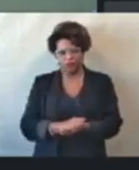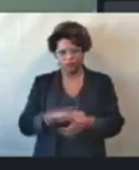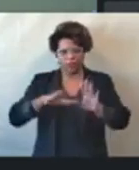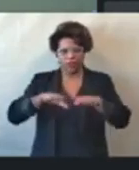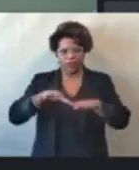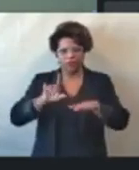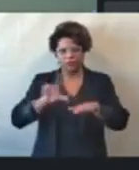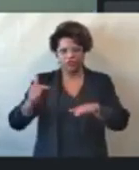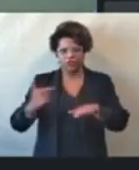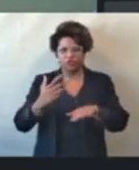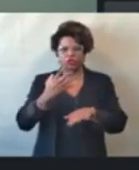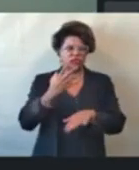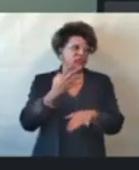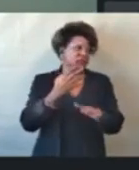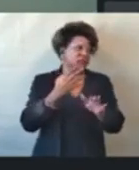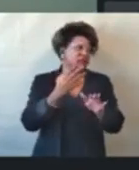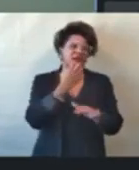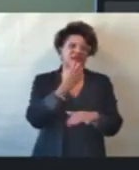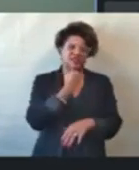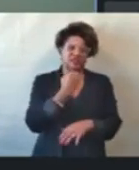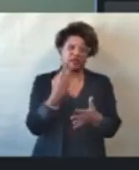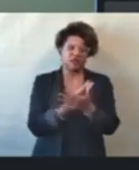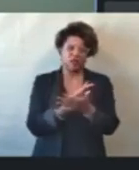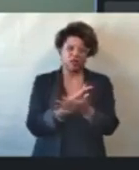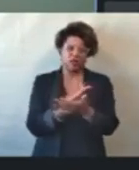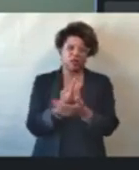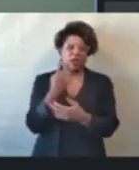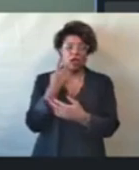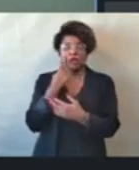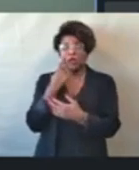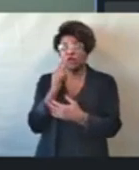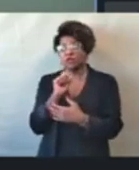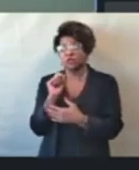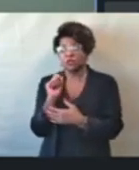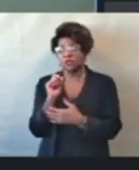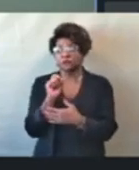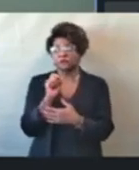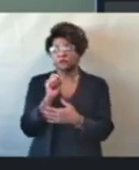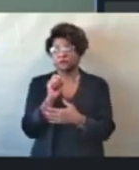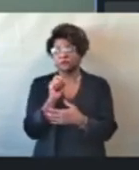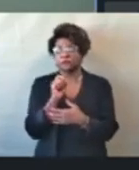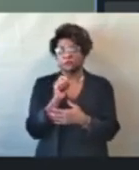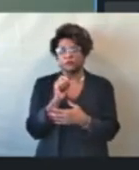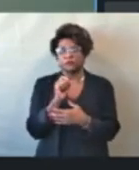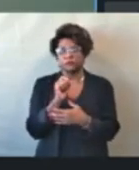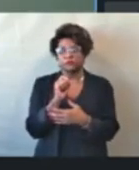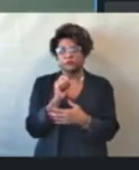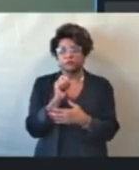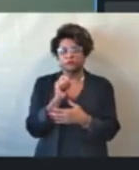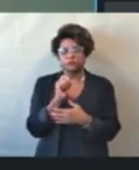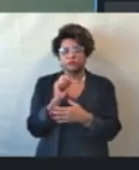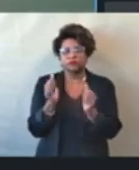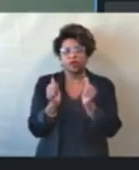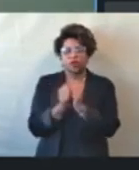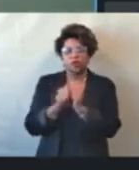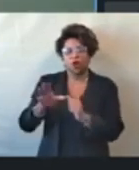ou outras receitas correntes? E aí eu estou vendo com o Tesouro aqui se a gente consegue